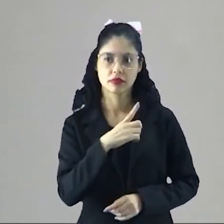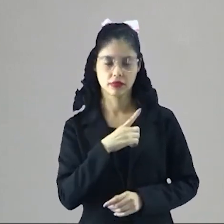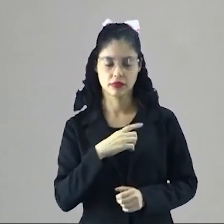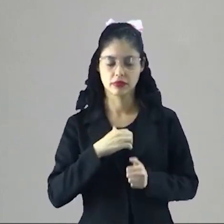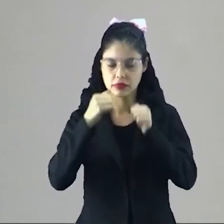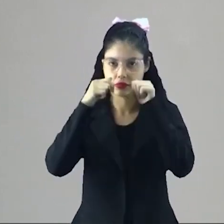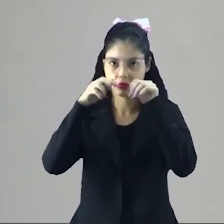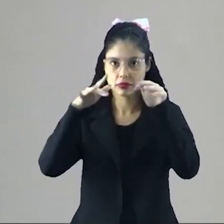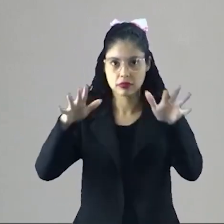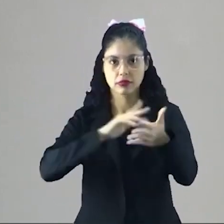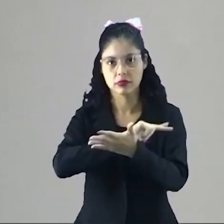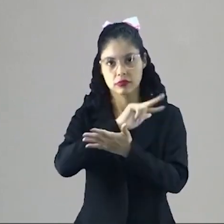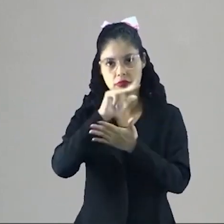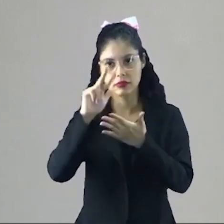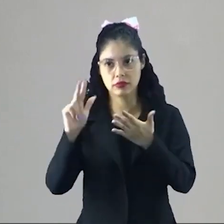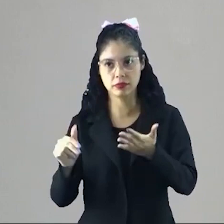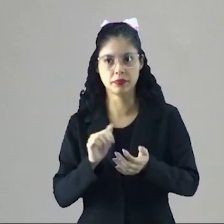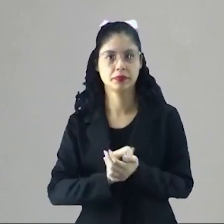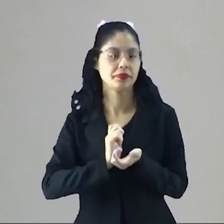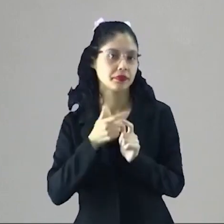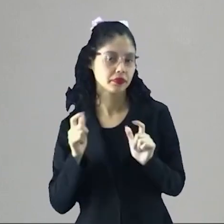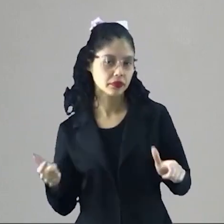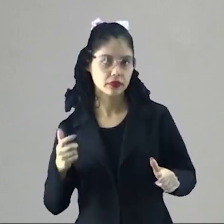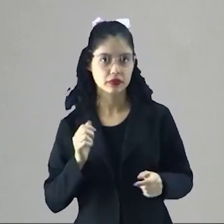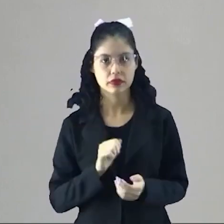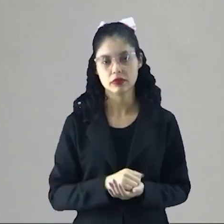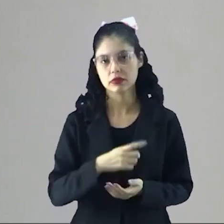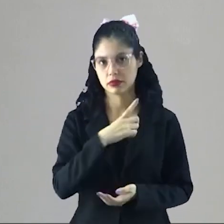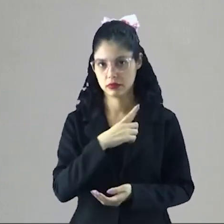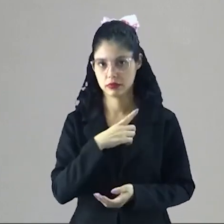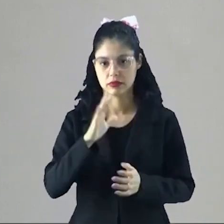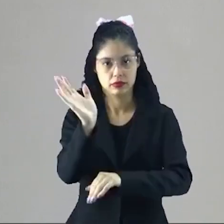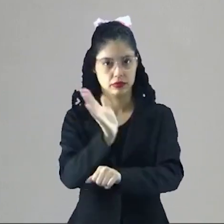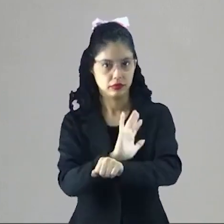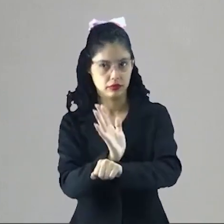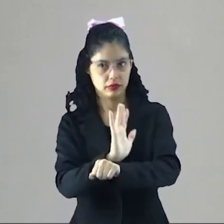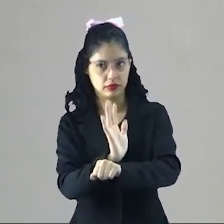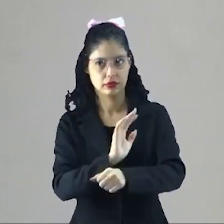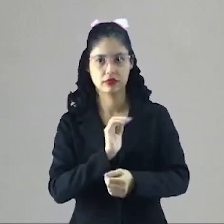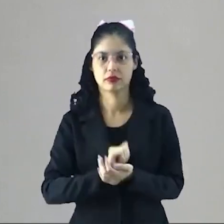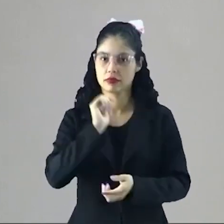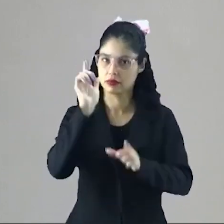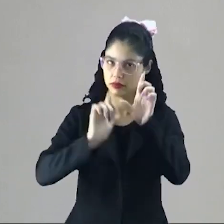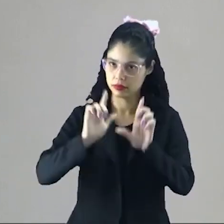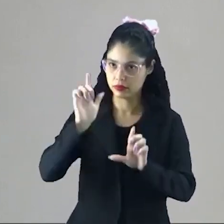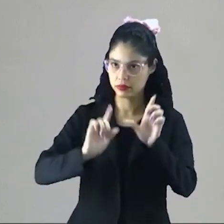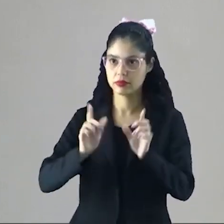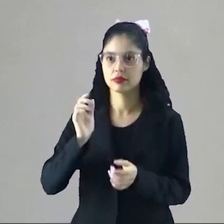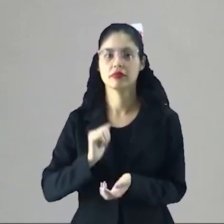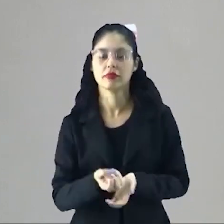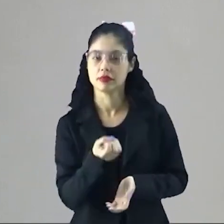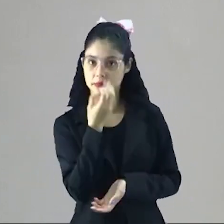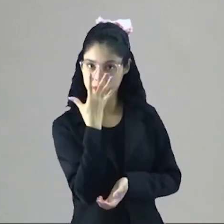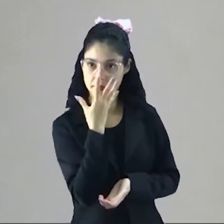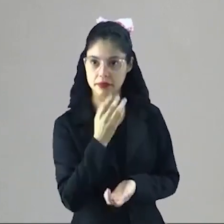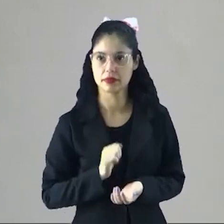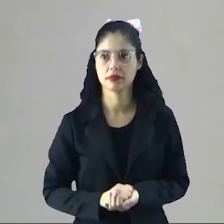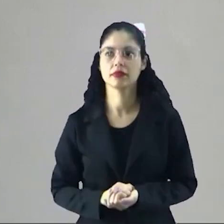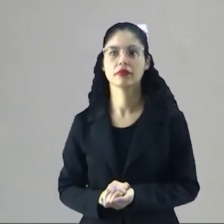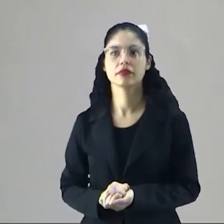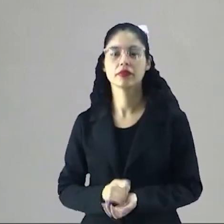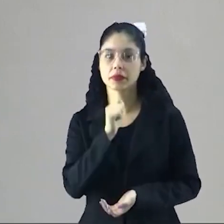uma amplitude de variedade muito grande. Então, eu tenho cinema, televisão,